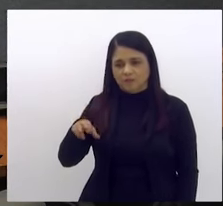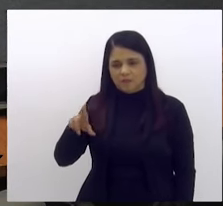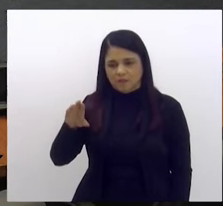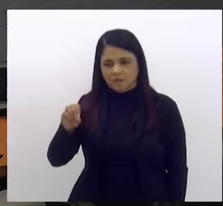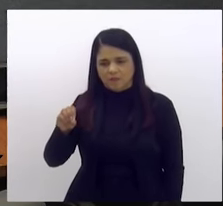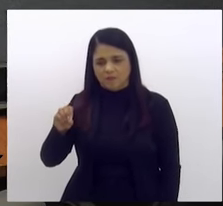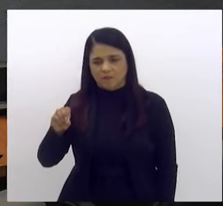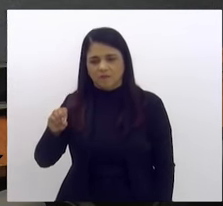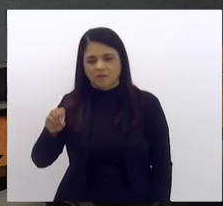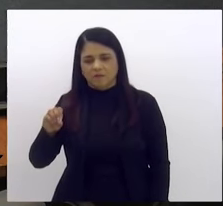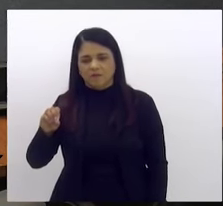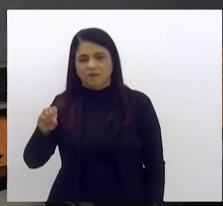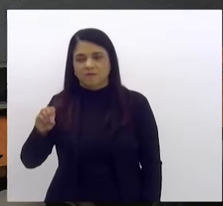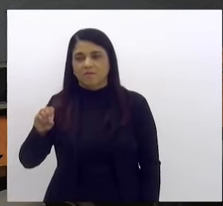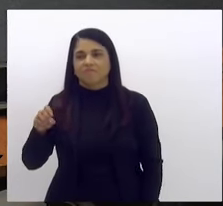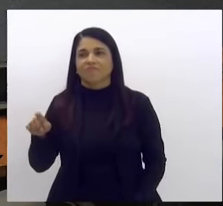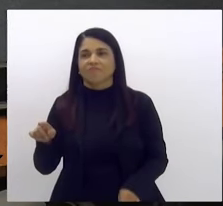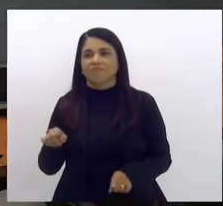Obrigado, Renata.